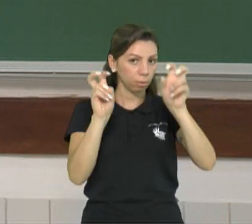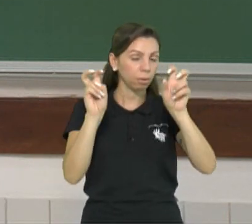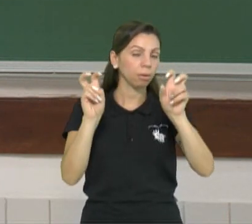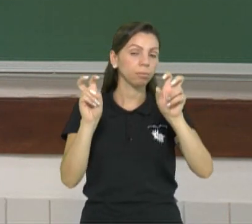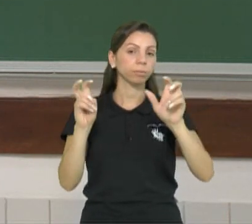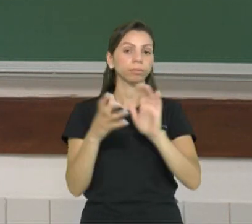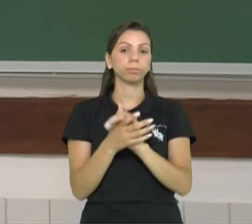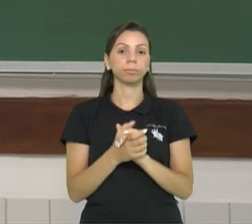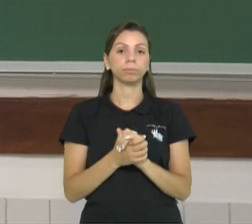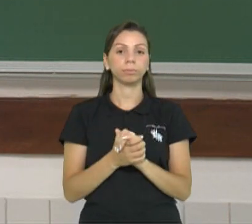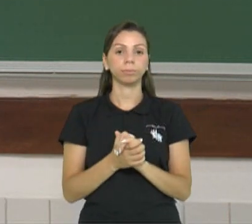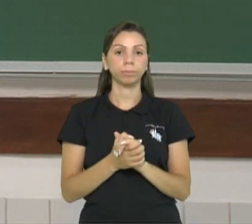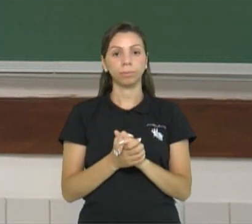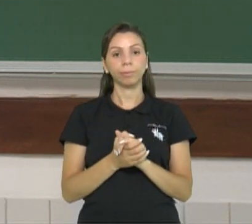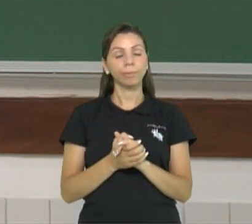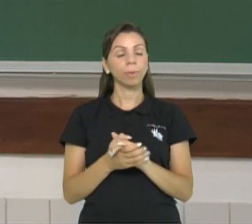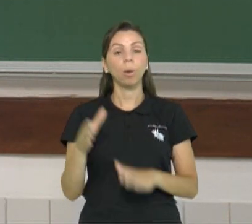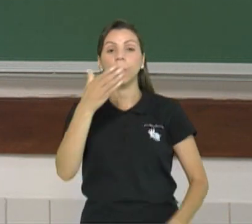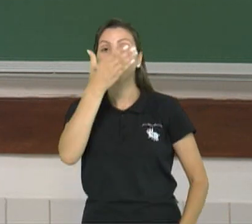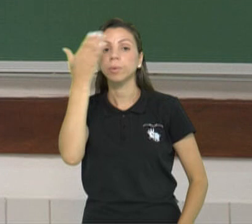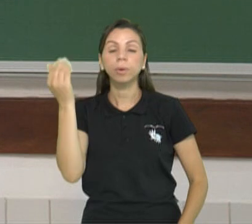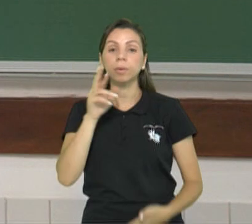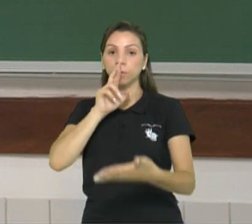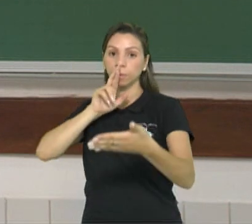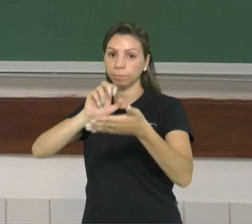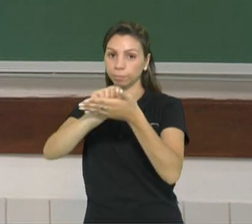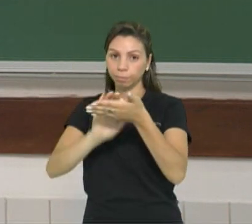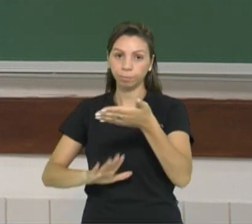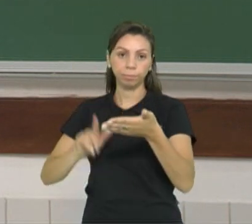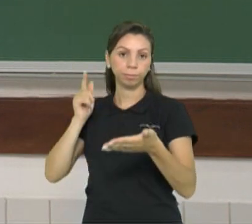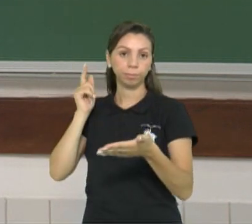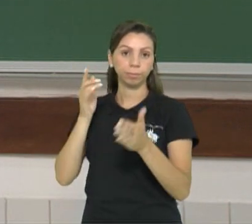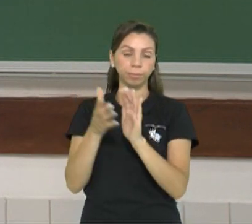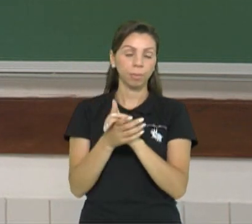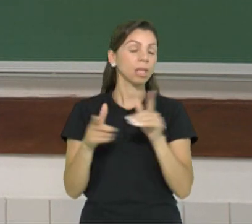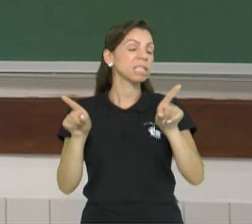de pirâmide. Galera, não esquece de resolver as questões. Se